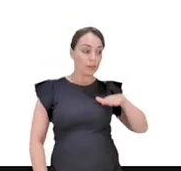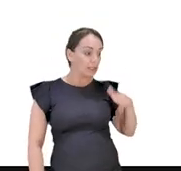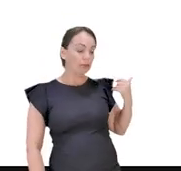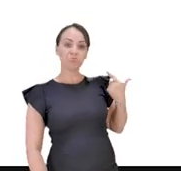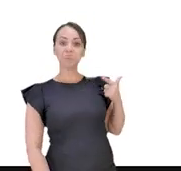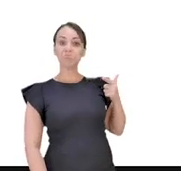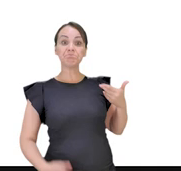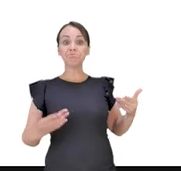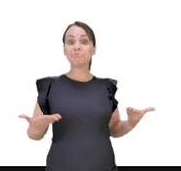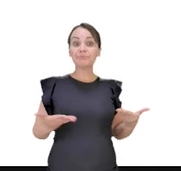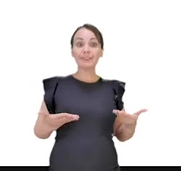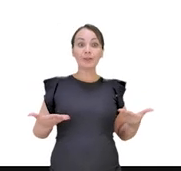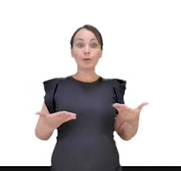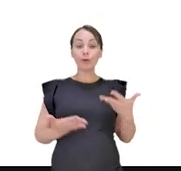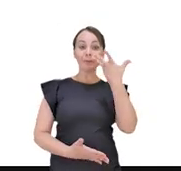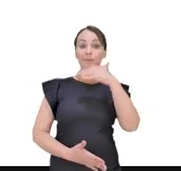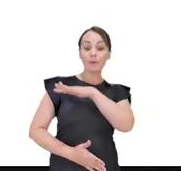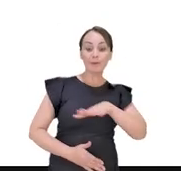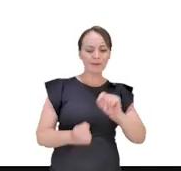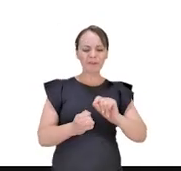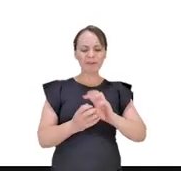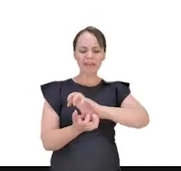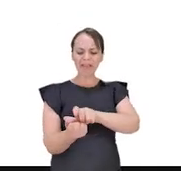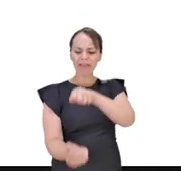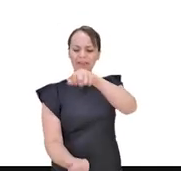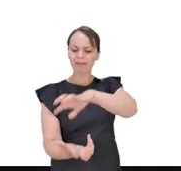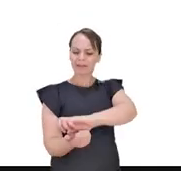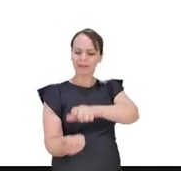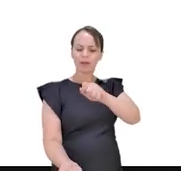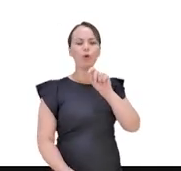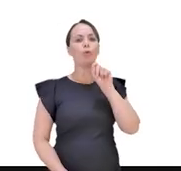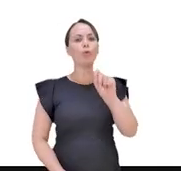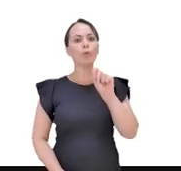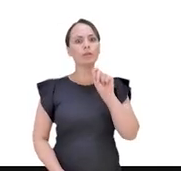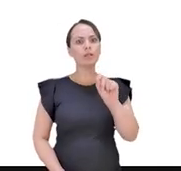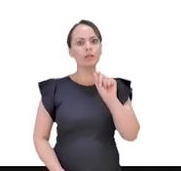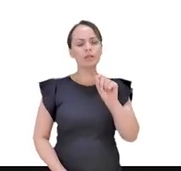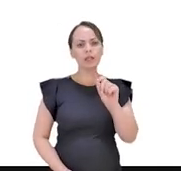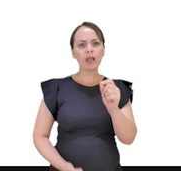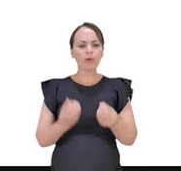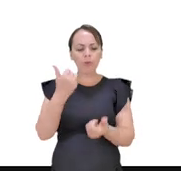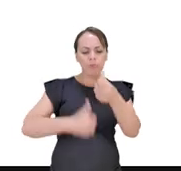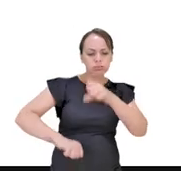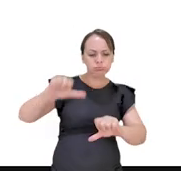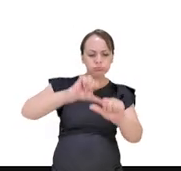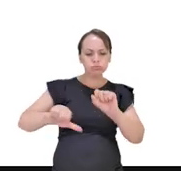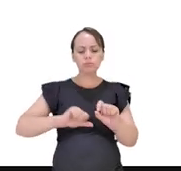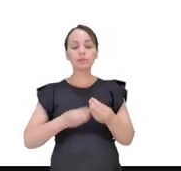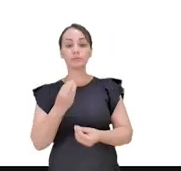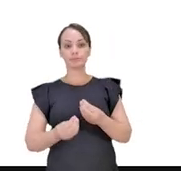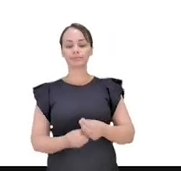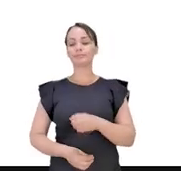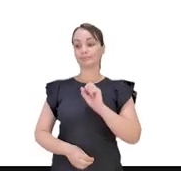hoje, a garotada faz slime a toda hora. O que é esse slime? O que quimicamente ele é feito? Como é feito? Esse slime